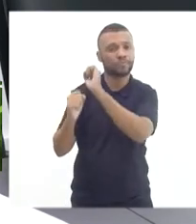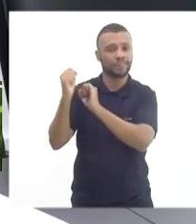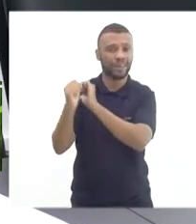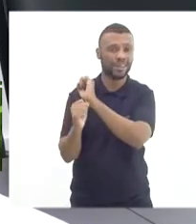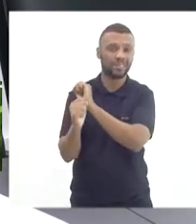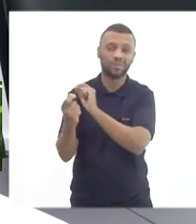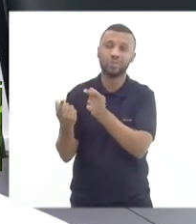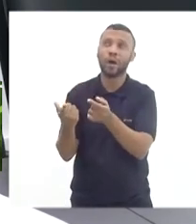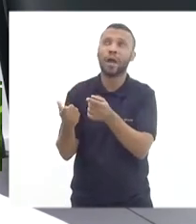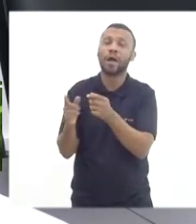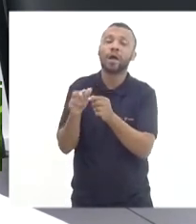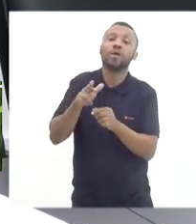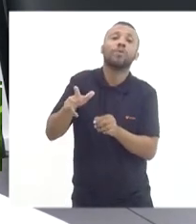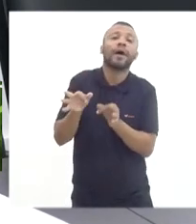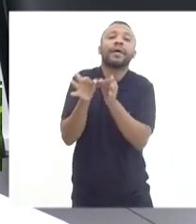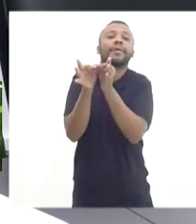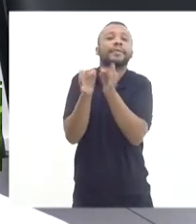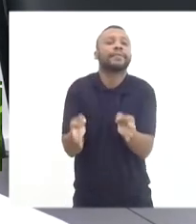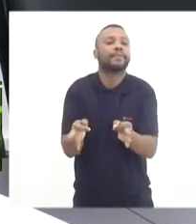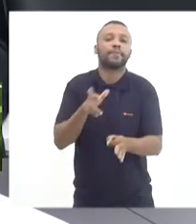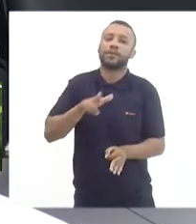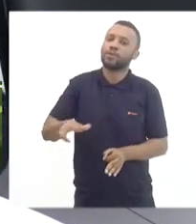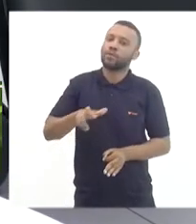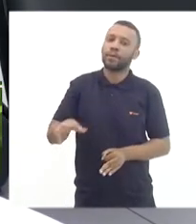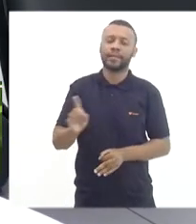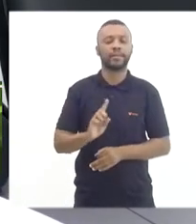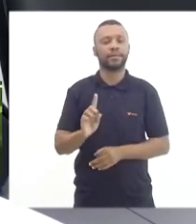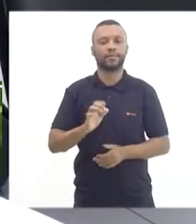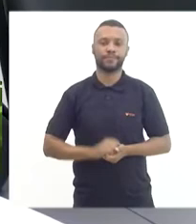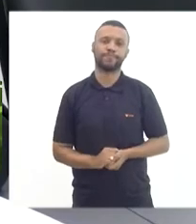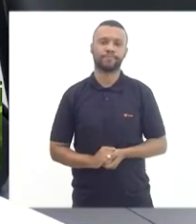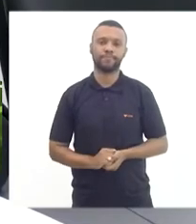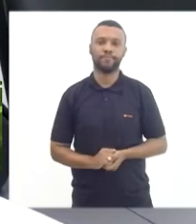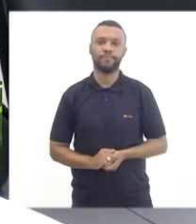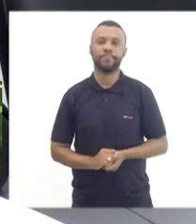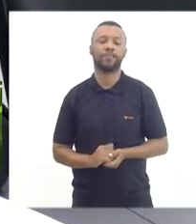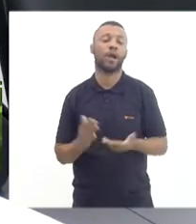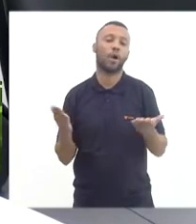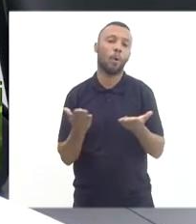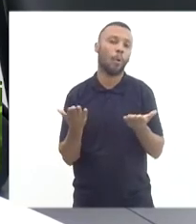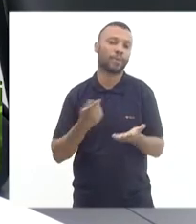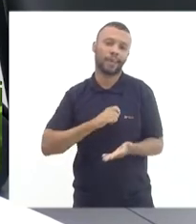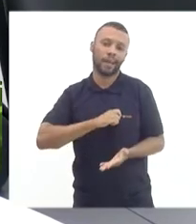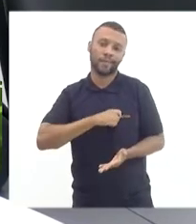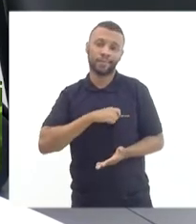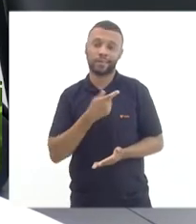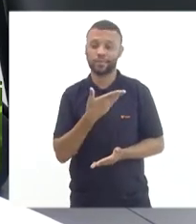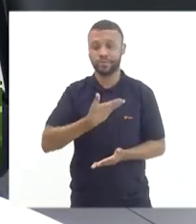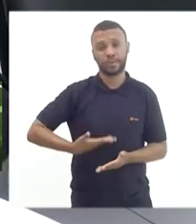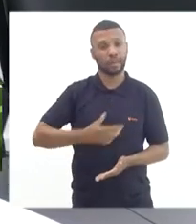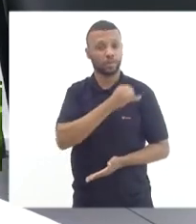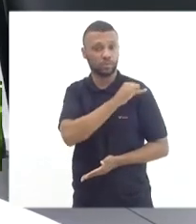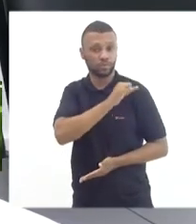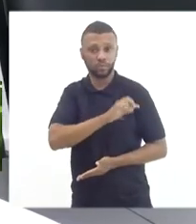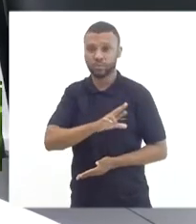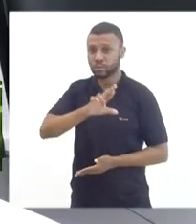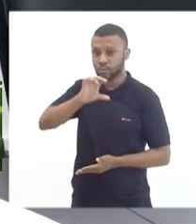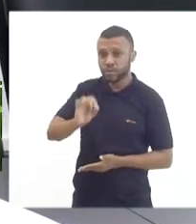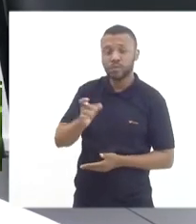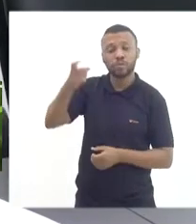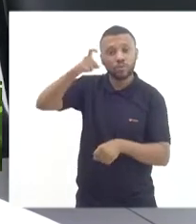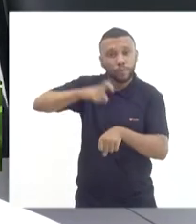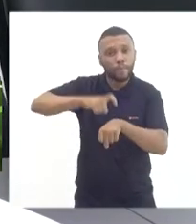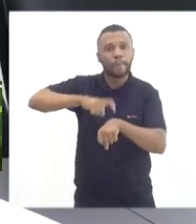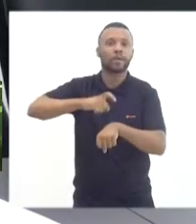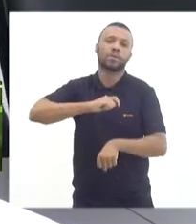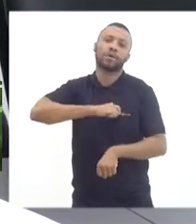trivial. Então, é só para o senhor fazer uma reflexão. Hoje mesmo, a fiscalização do Estado do Rio de Janeiro, quando o auditor